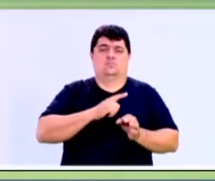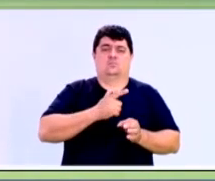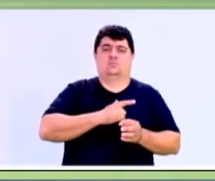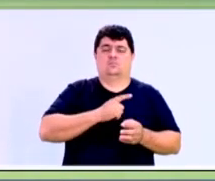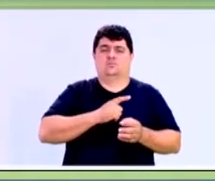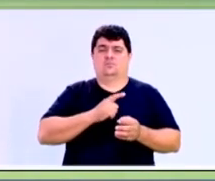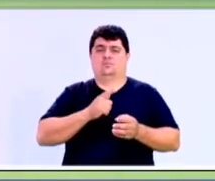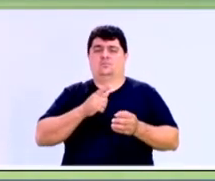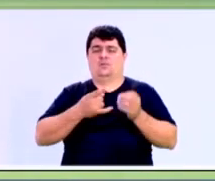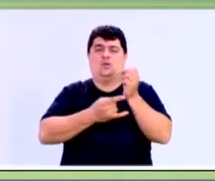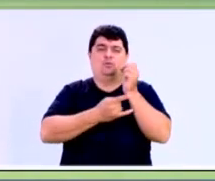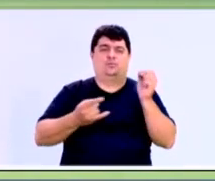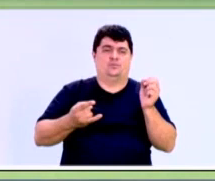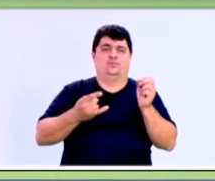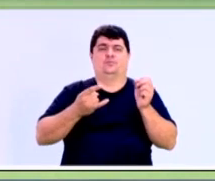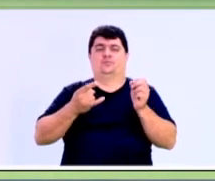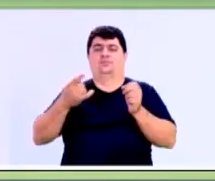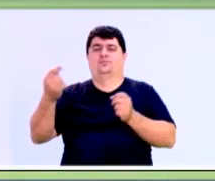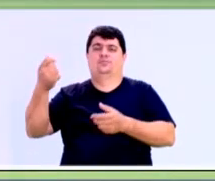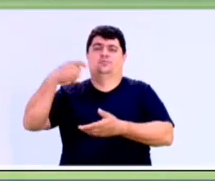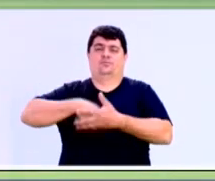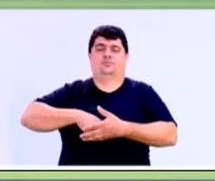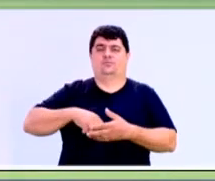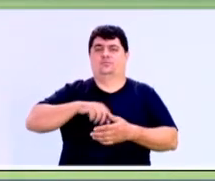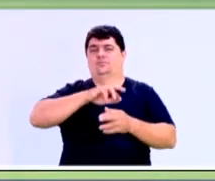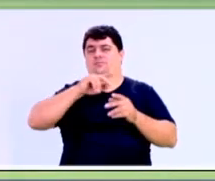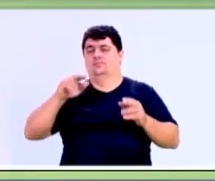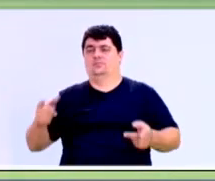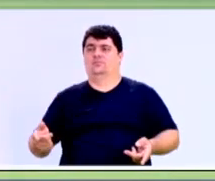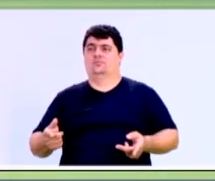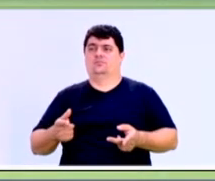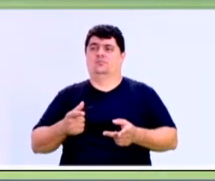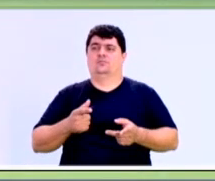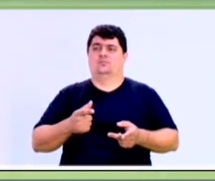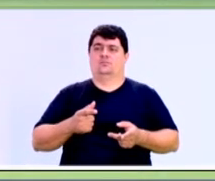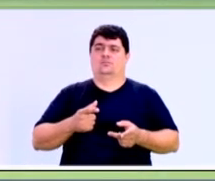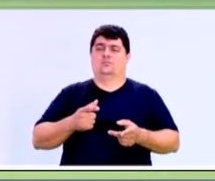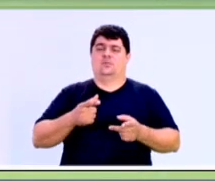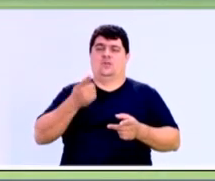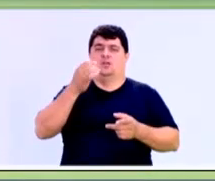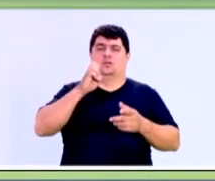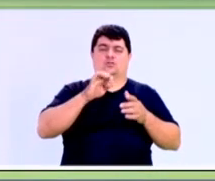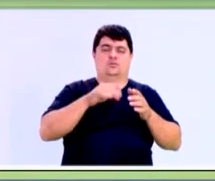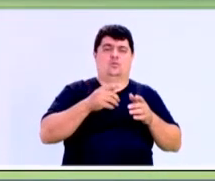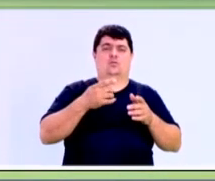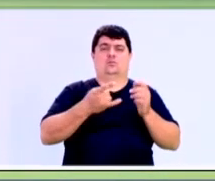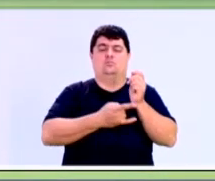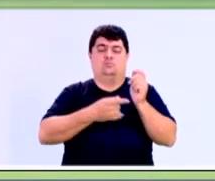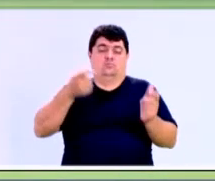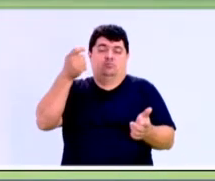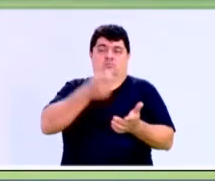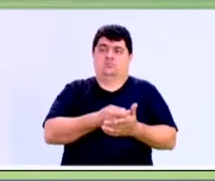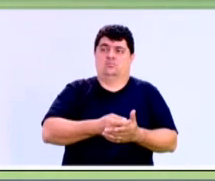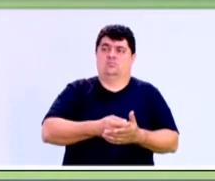duplicatas a receber dos clientes, esse é o foco, estoques, duplicatas a pagar dos